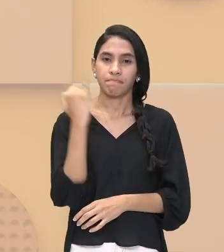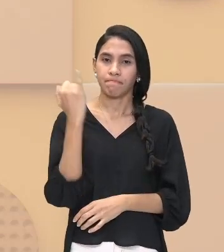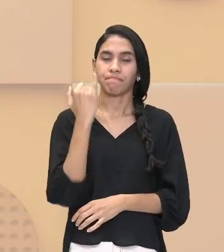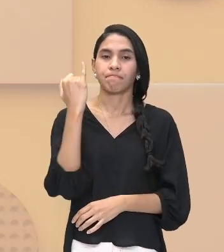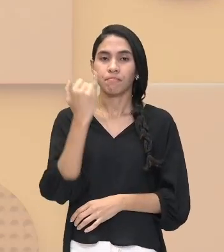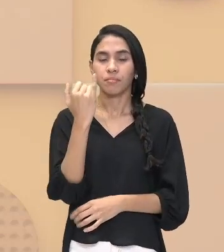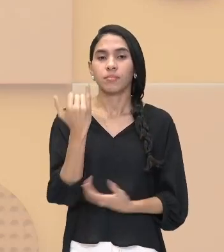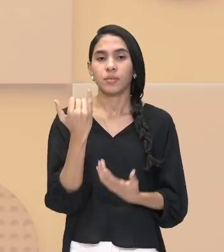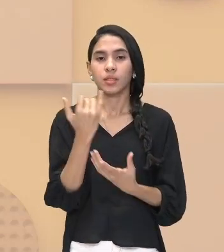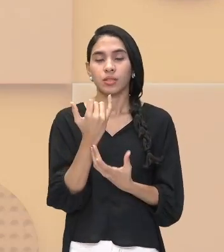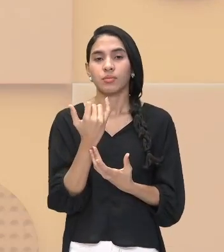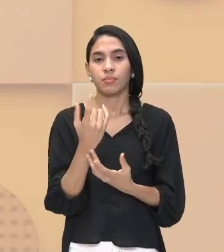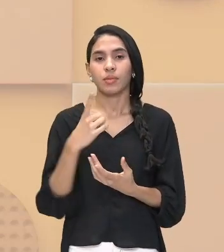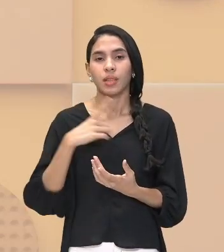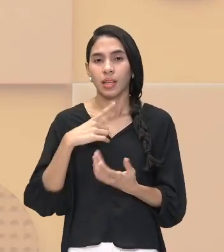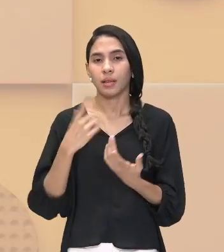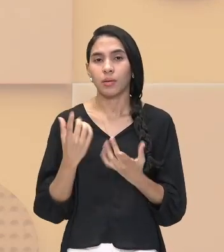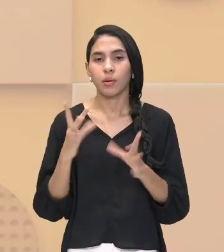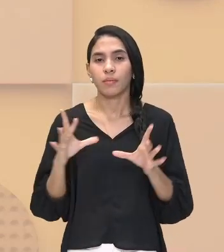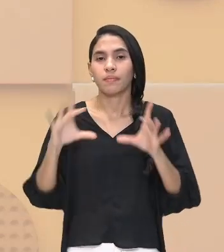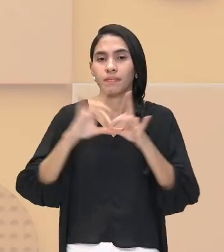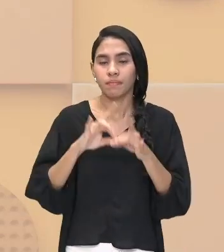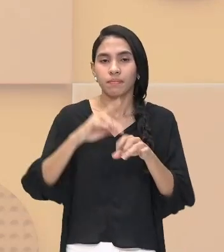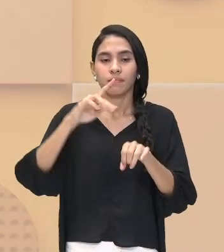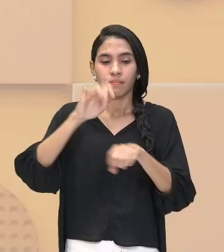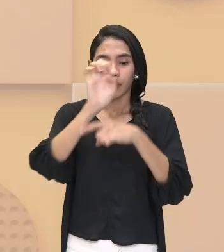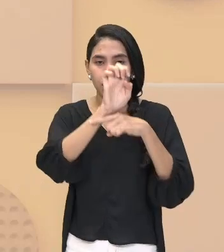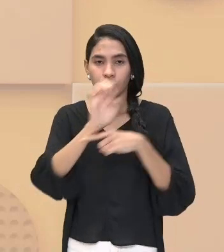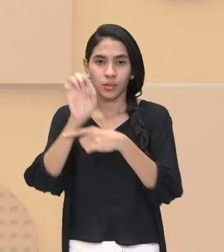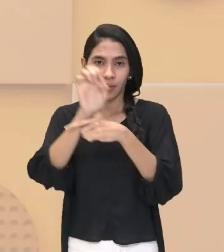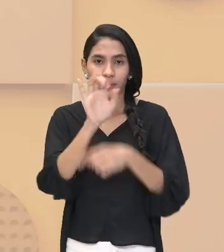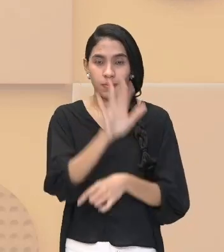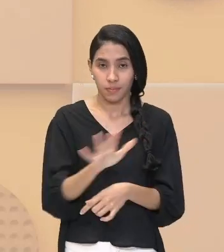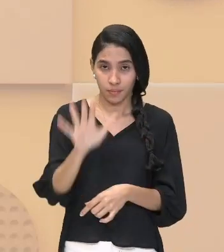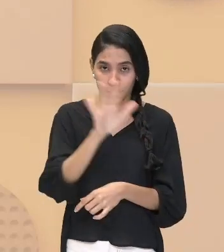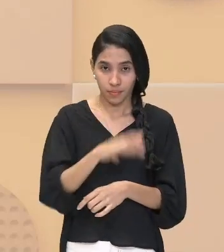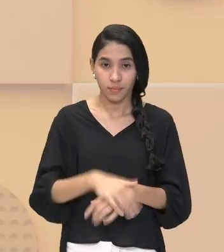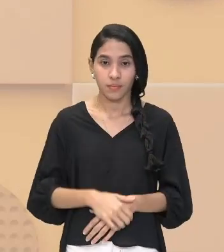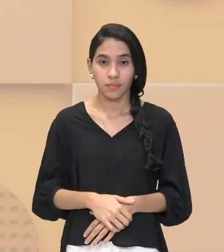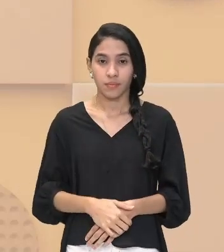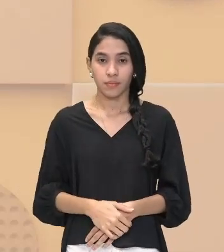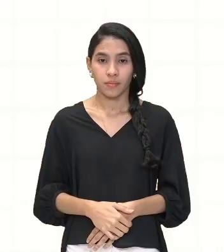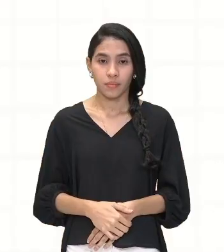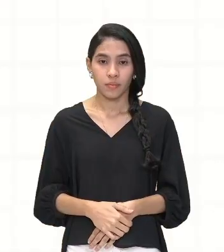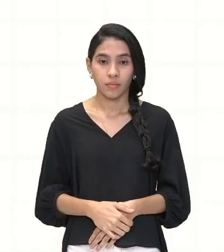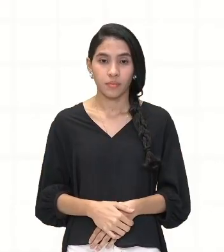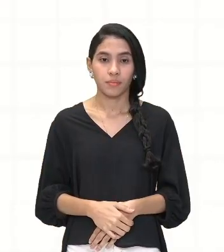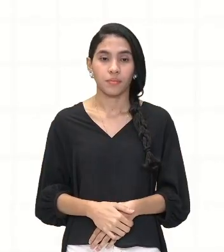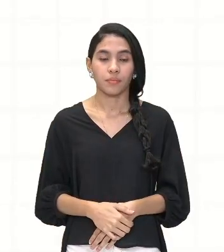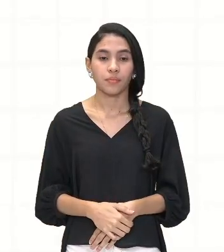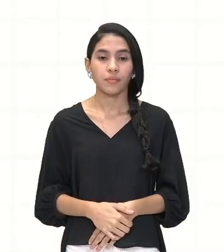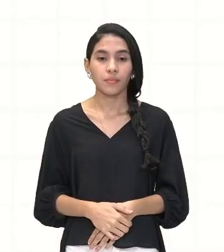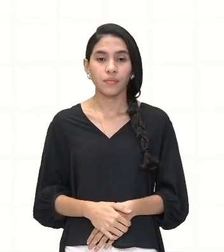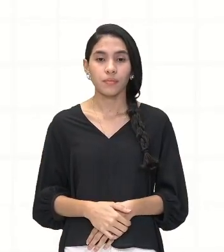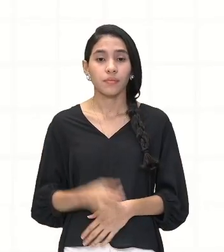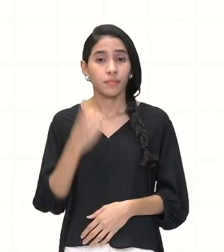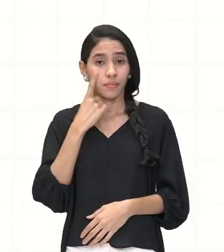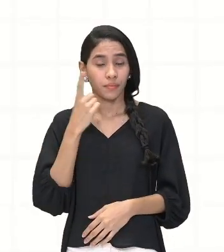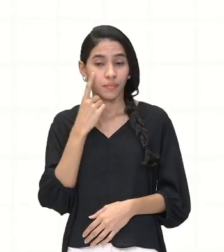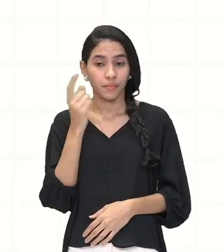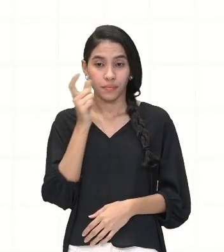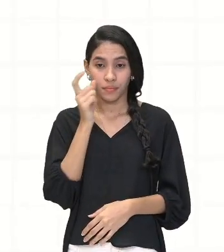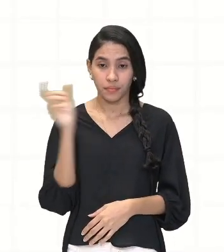para a consolidação desses estados nacionais. Voltando aqui para a nossa cartela, nós vamos